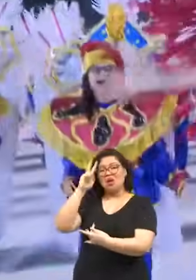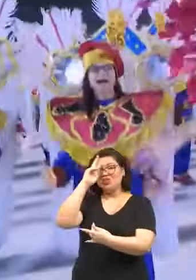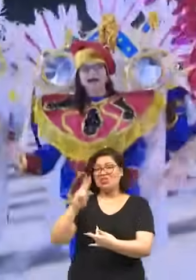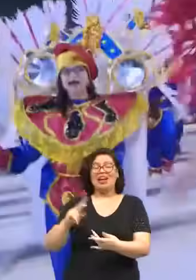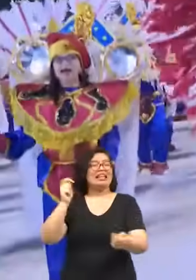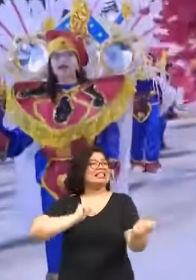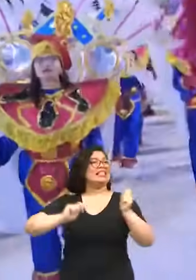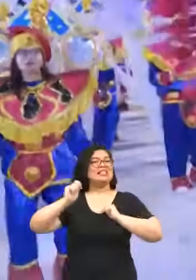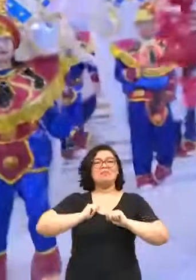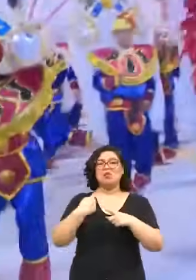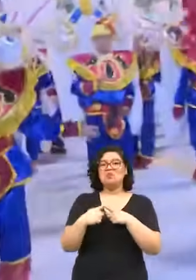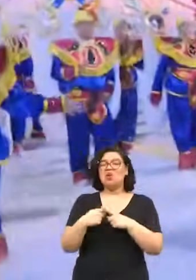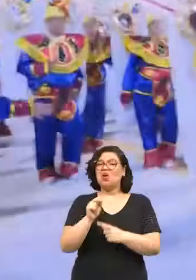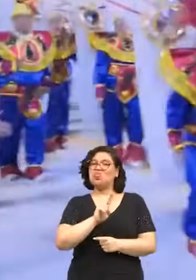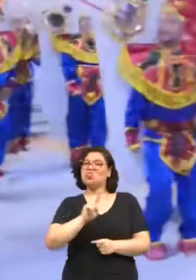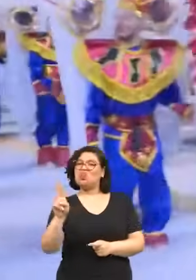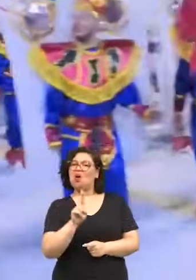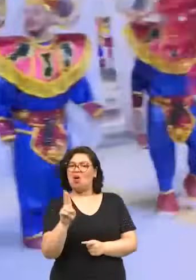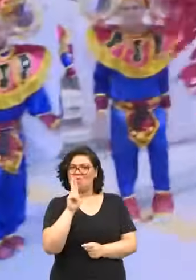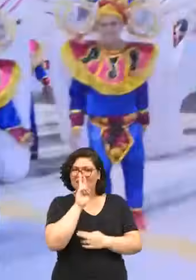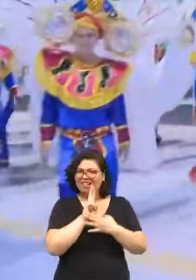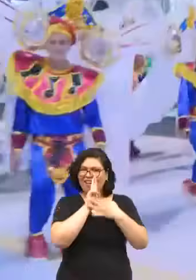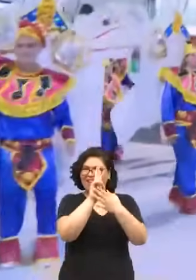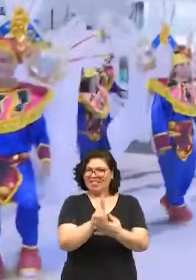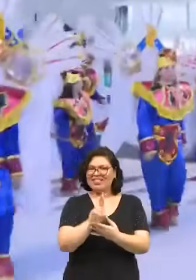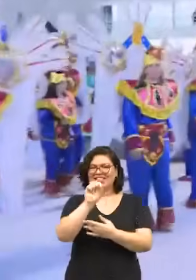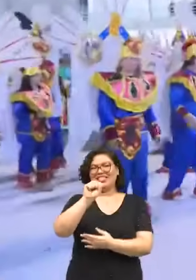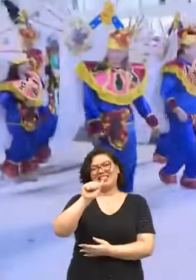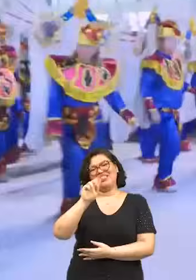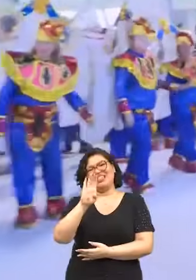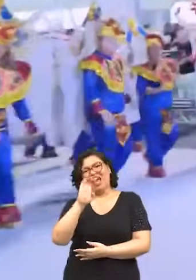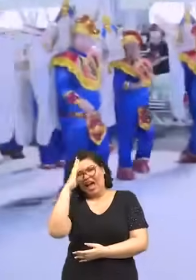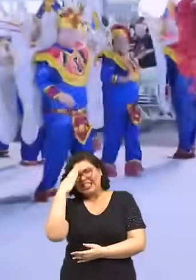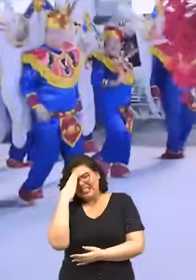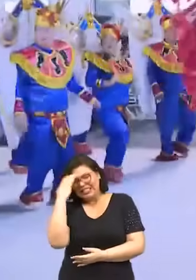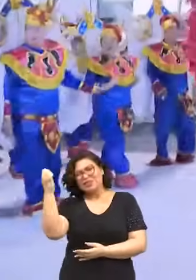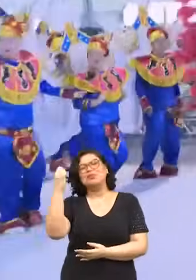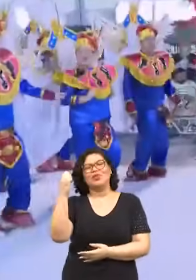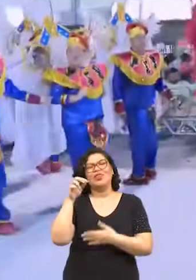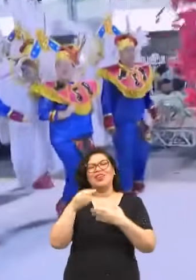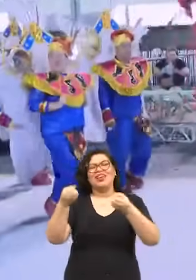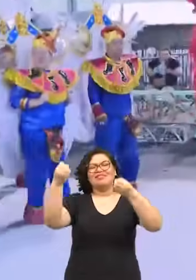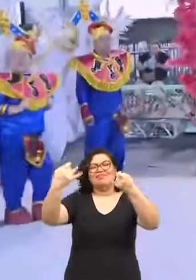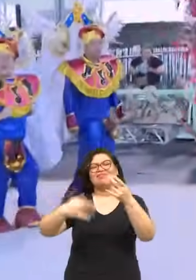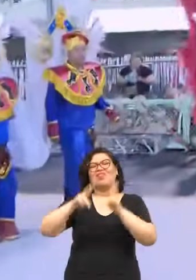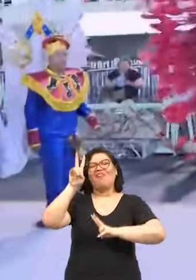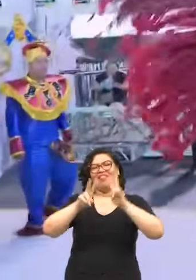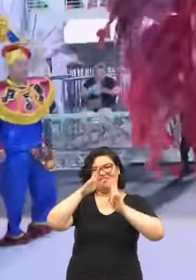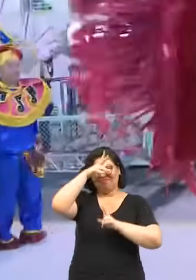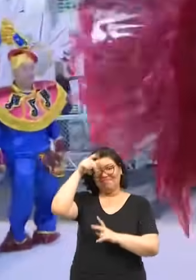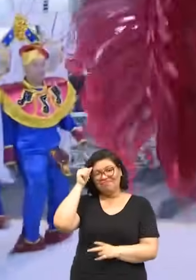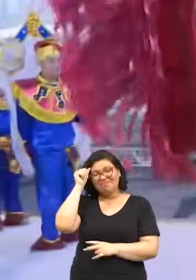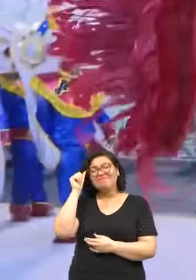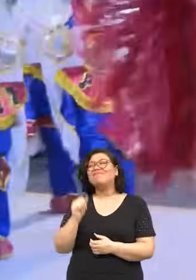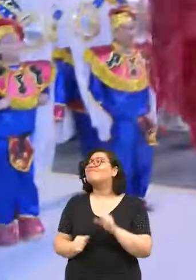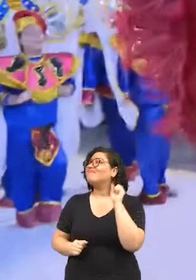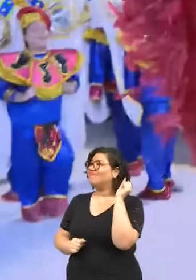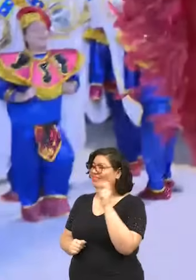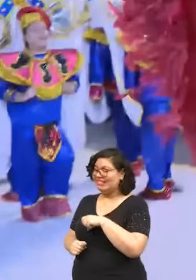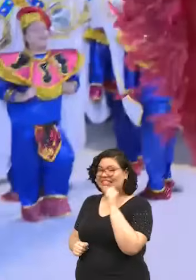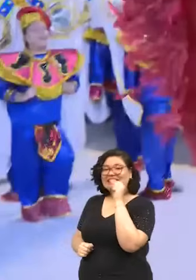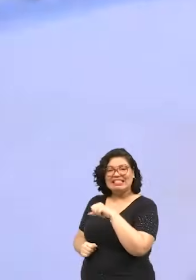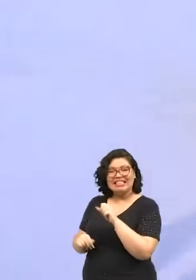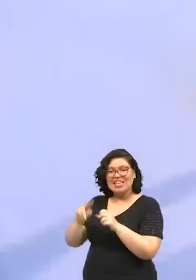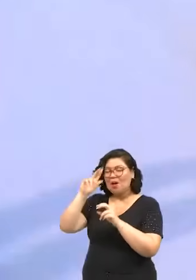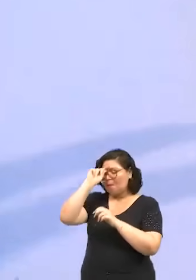dela, que representa a sabedoria, sendo contada no Carnaval de Manaus. Verdade, é uma grande homenagem, né?